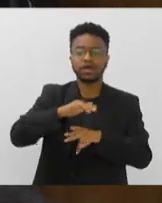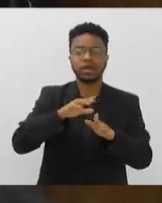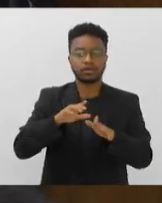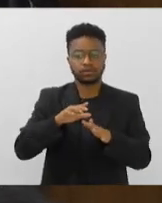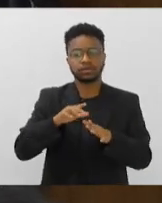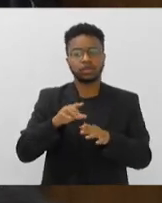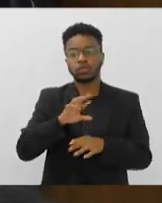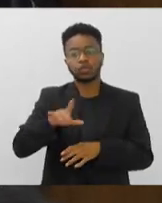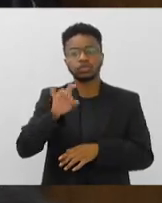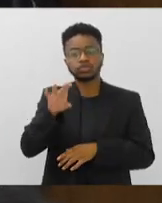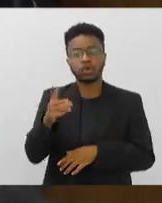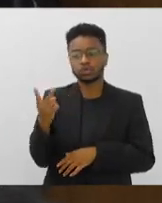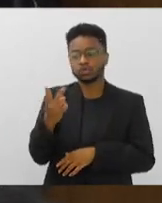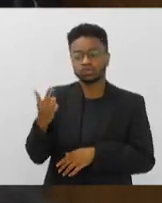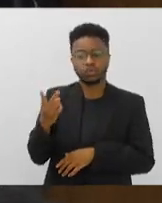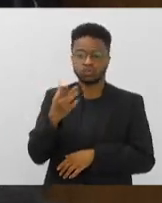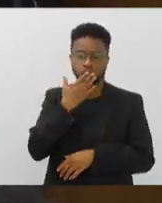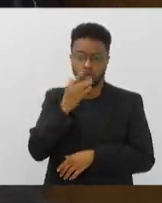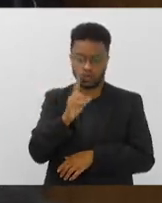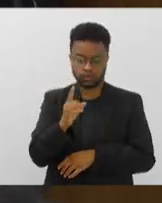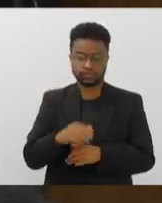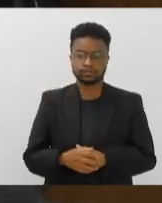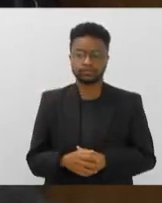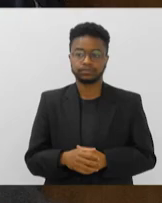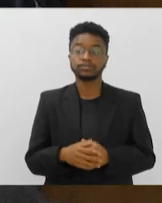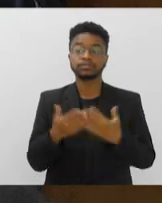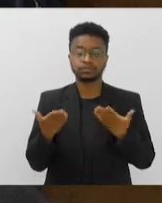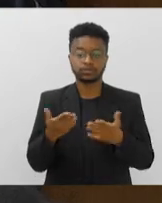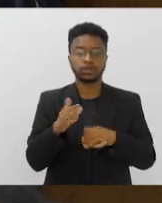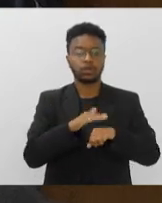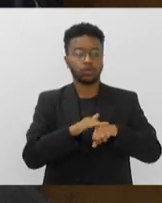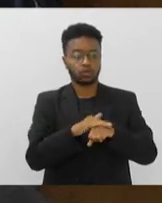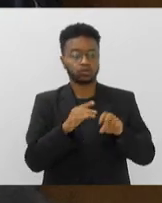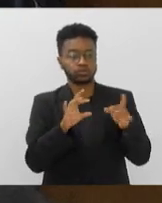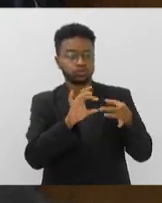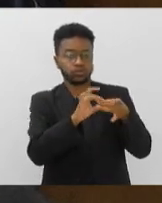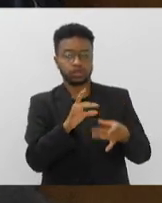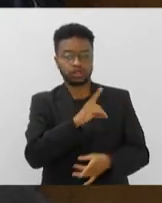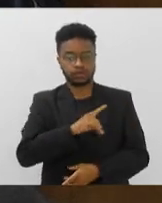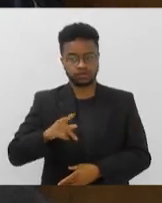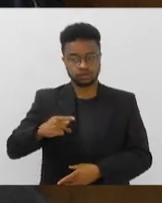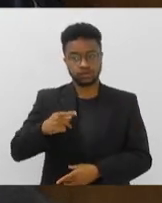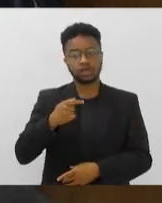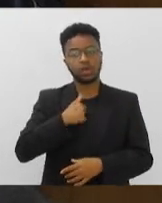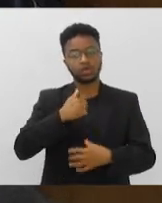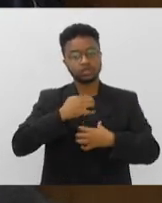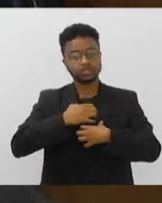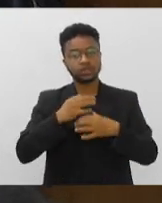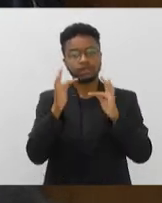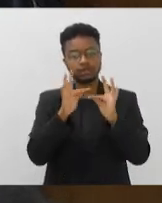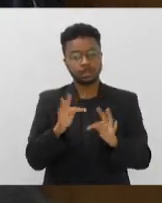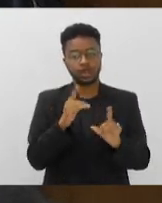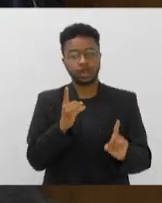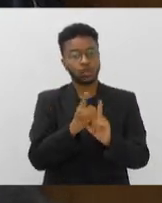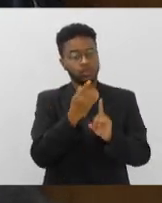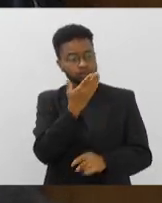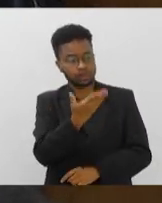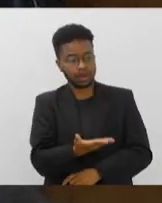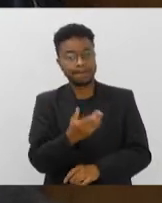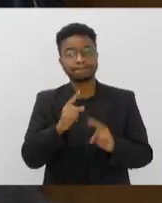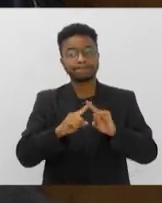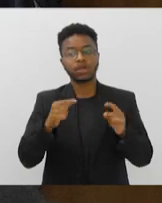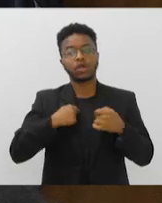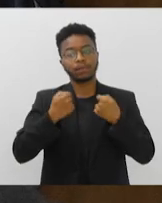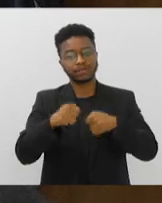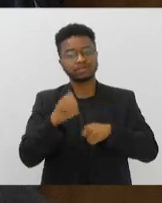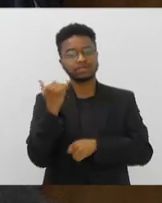dessas duas matizes né e dialogando com a defensoria eu fico muito feliz de encontrar a senhora preciso